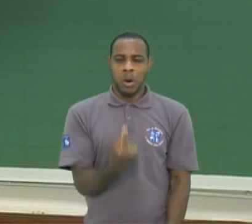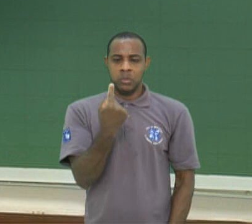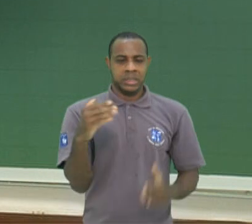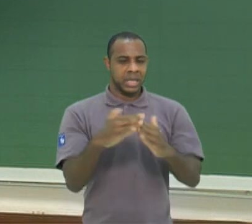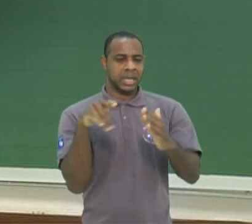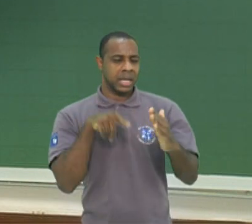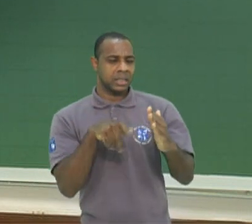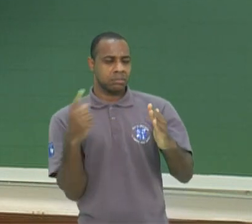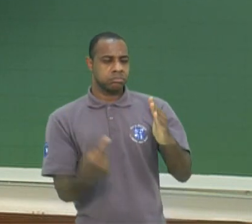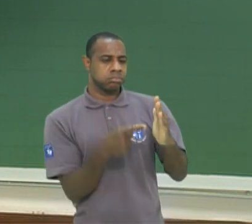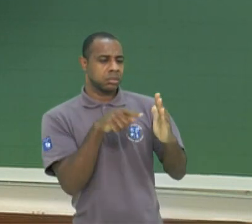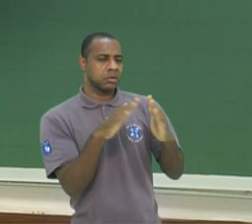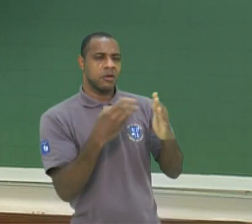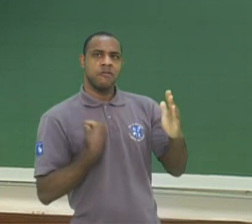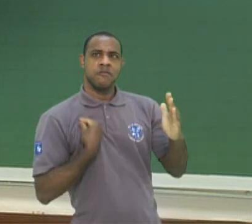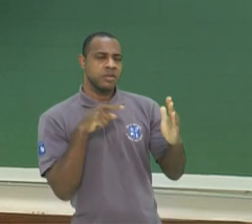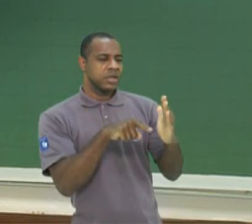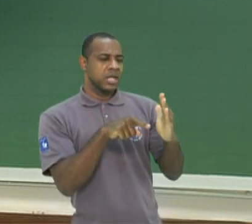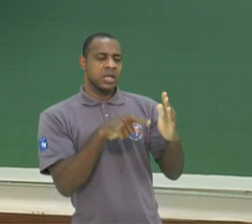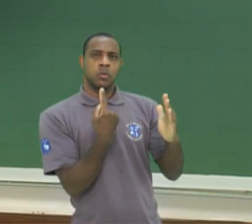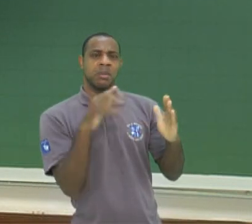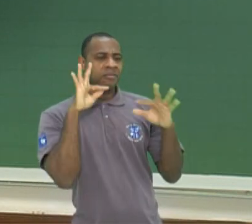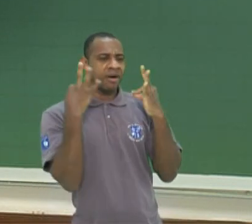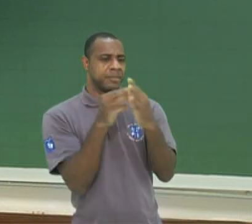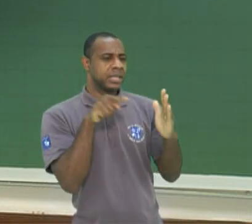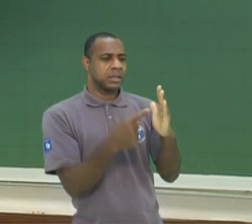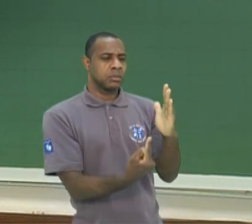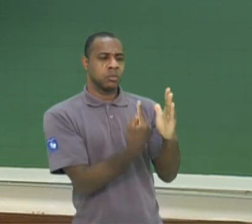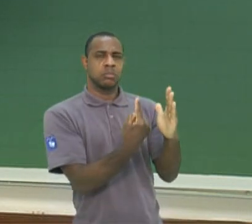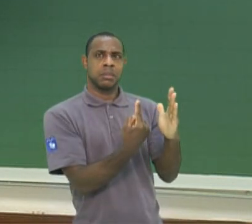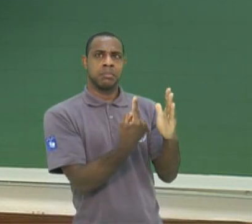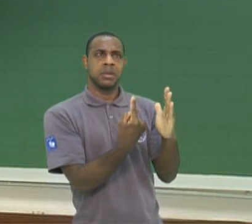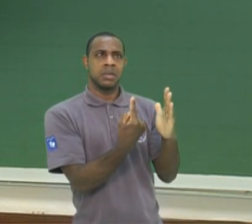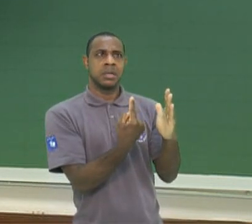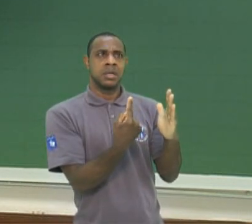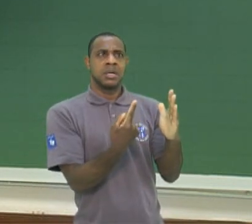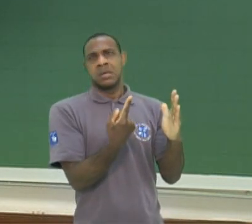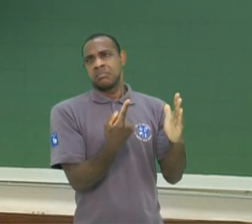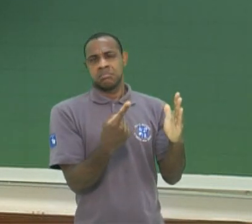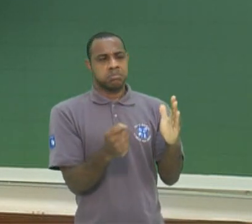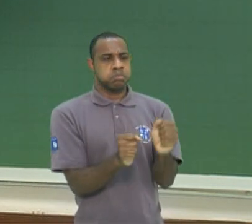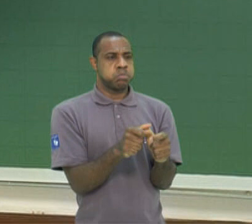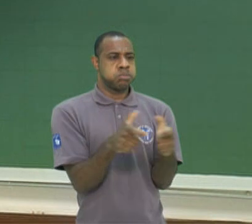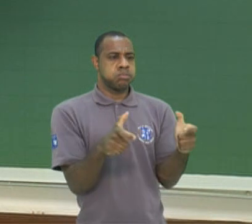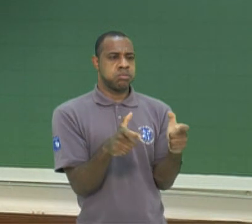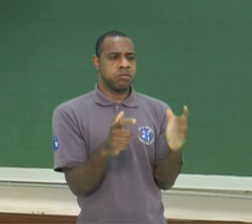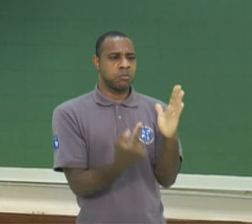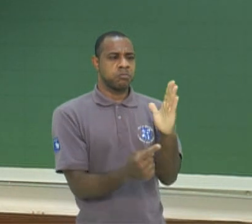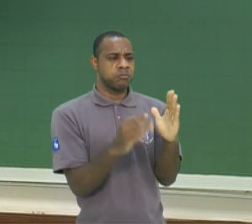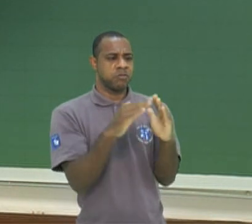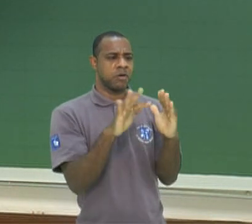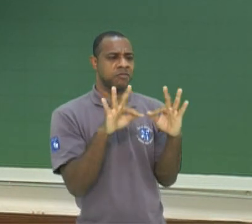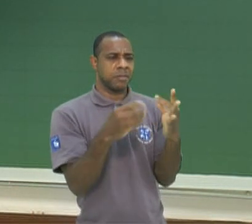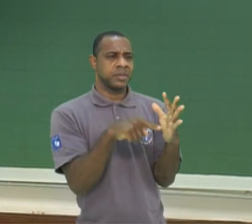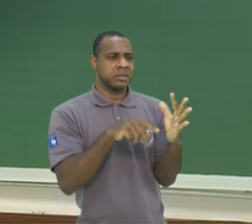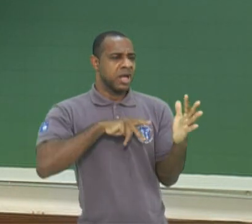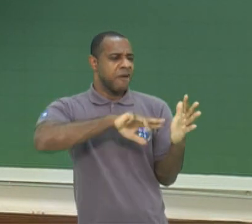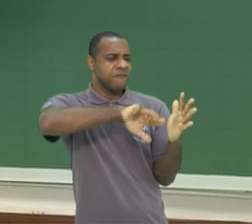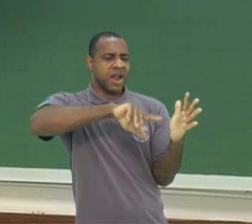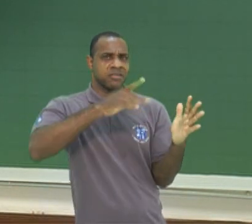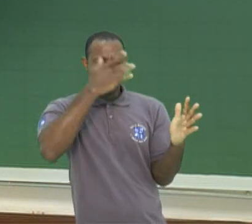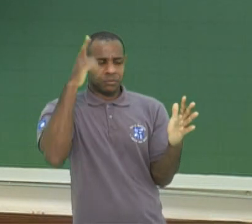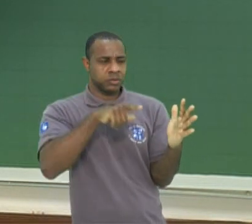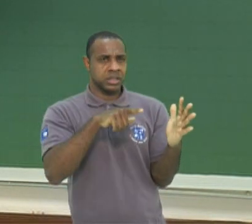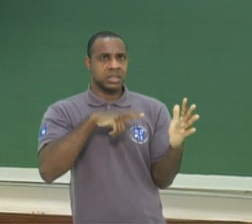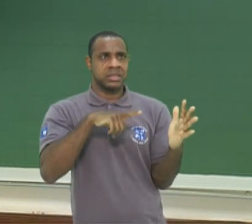casa, que vive lá uma família, pode ser uma família mais numerosa, e nós teremos então diversas pessoas que